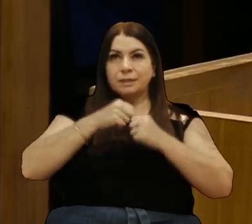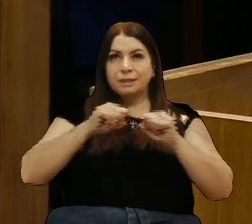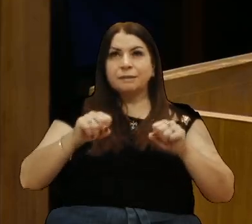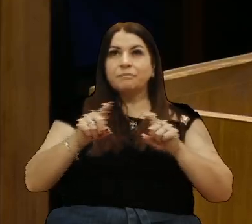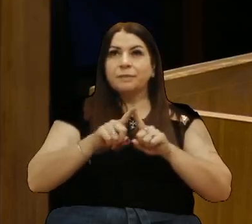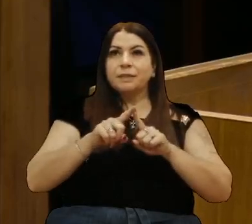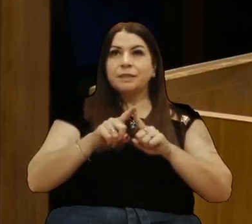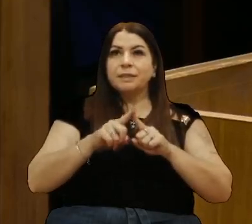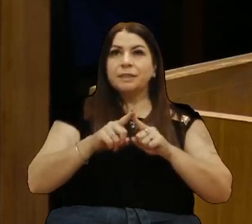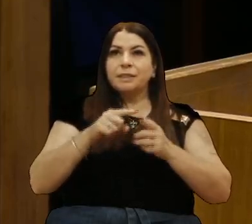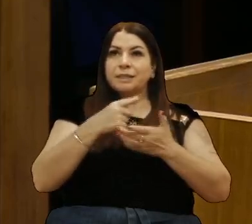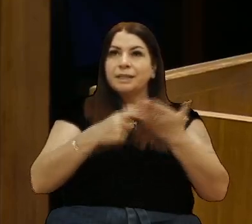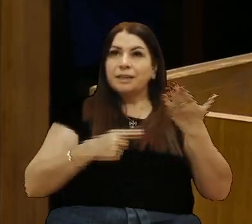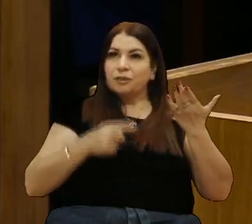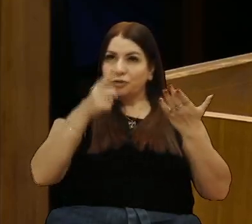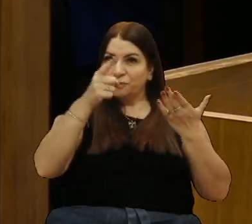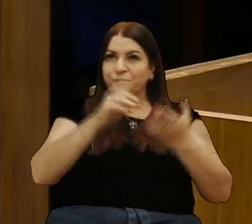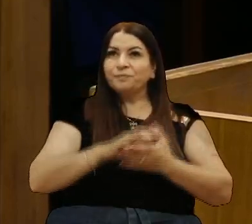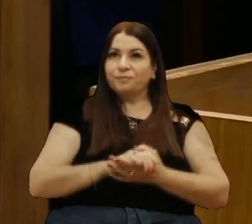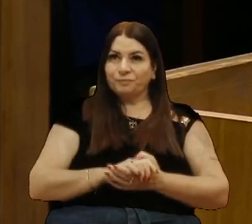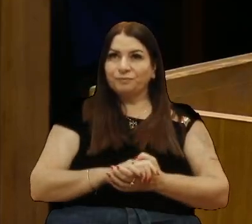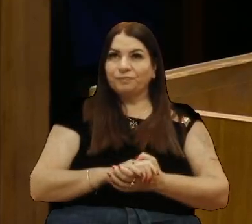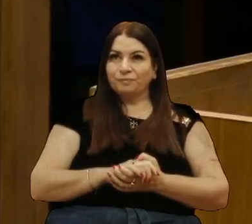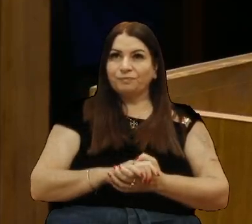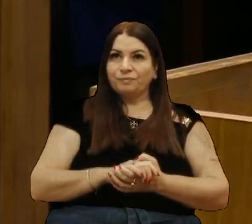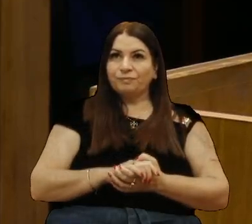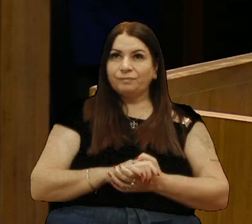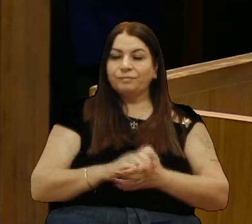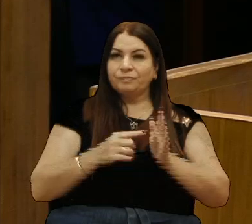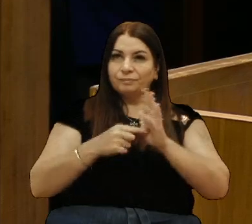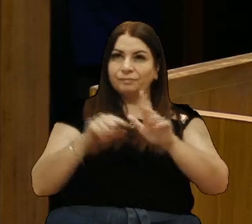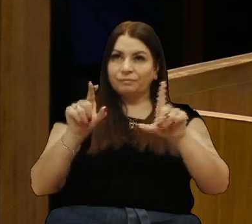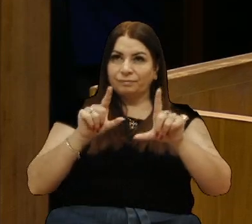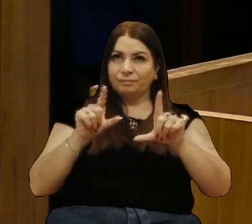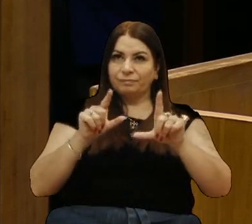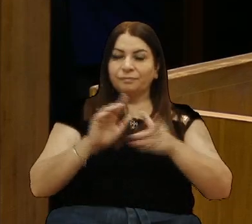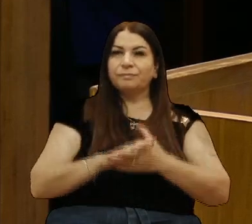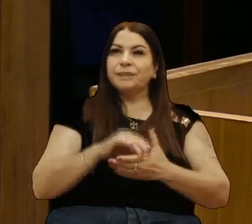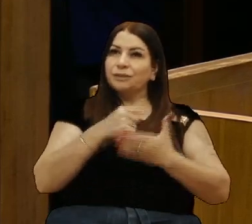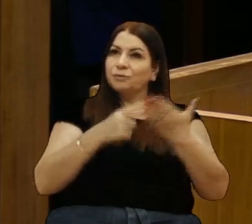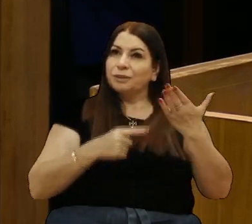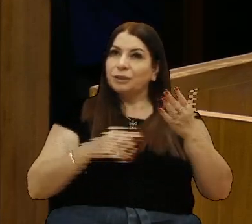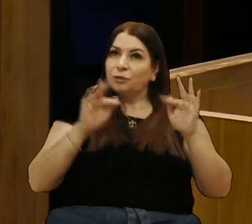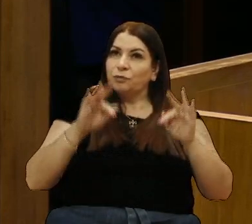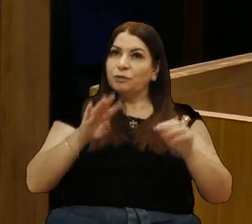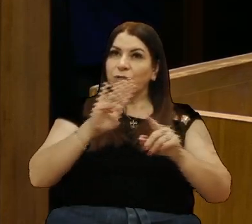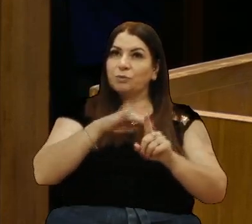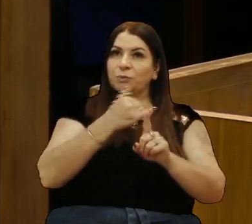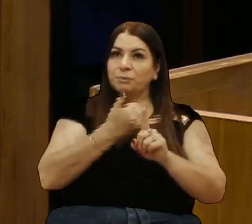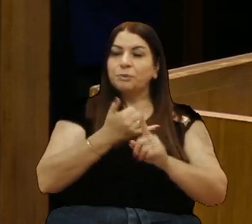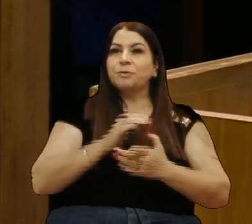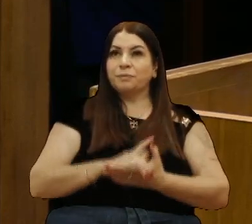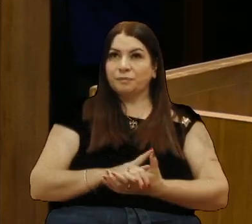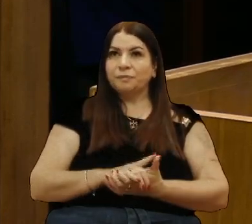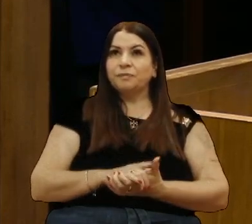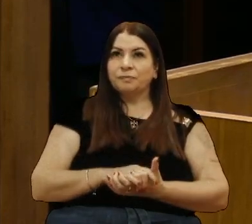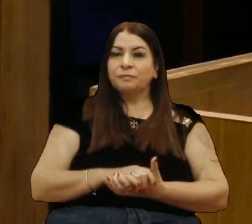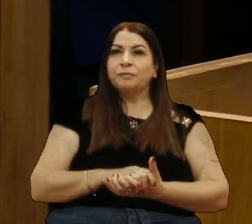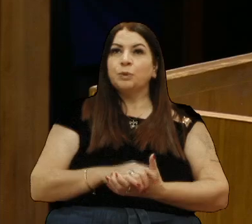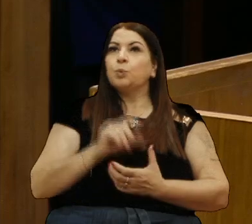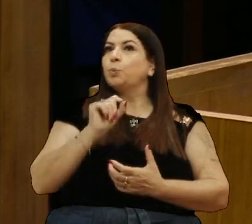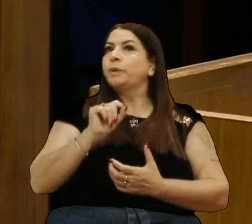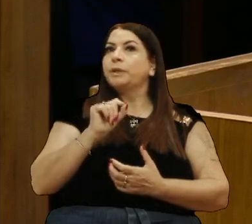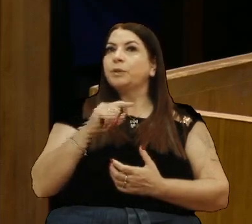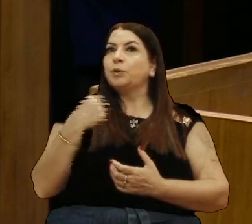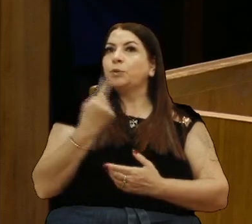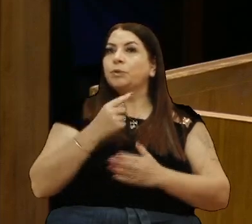tem essa cartilha, olha só, vou mostrar para a TV Câmara, a cartilha de combate ao bullying. Então, o que é esse